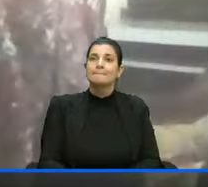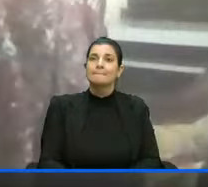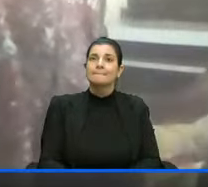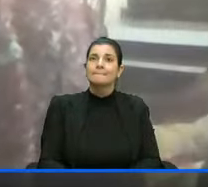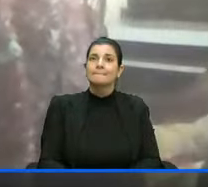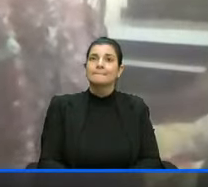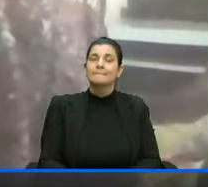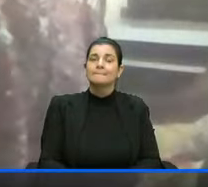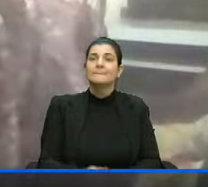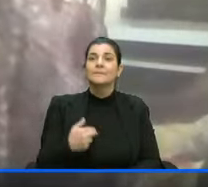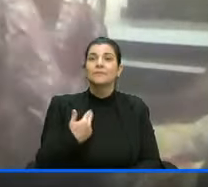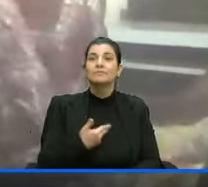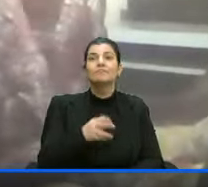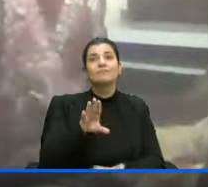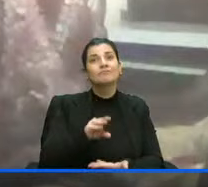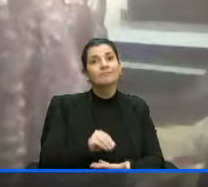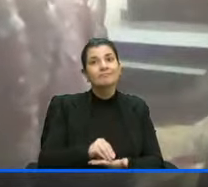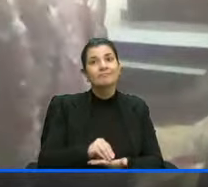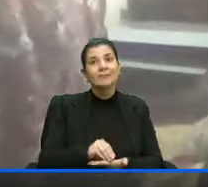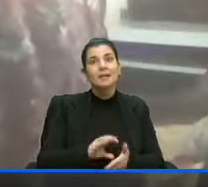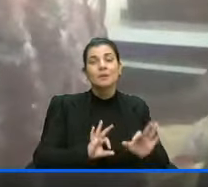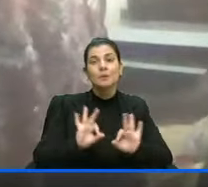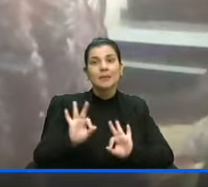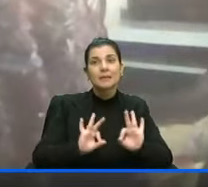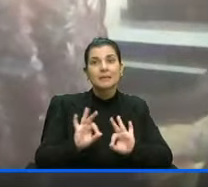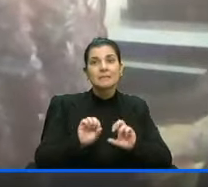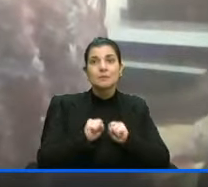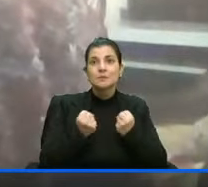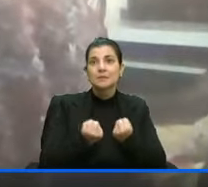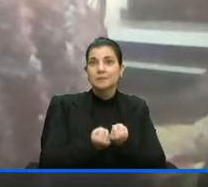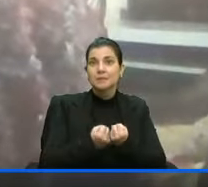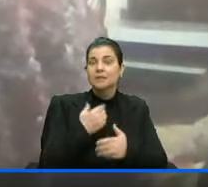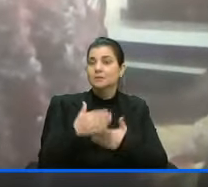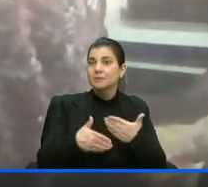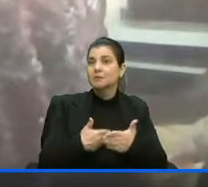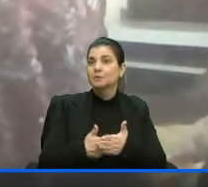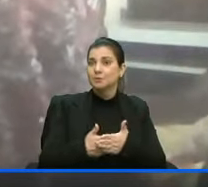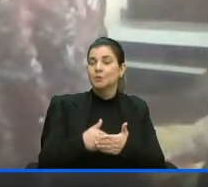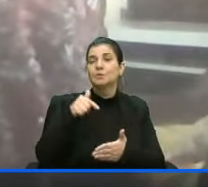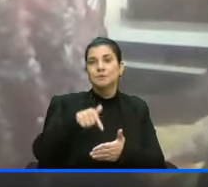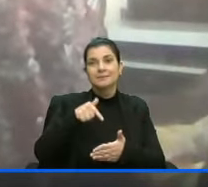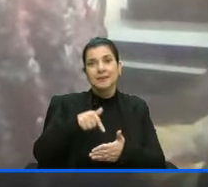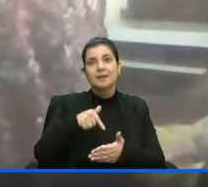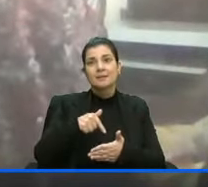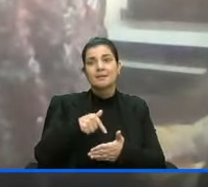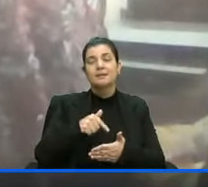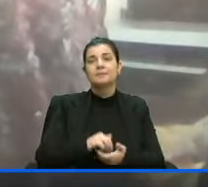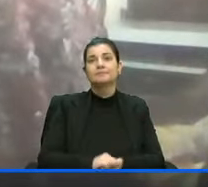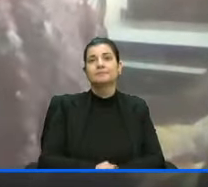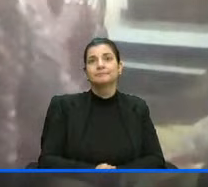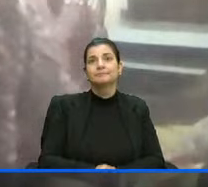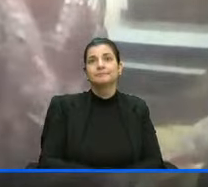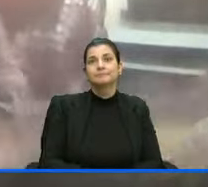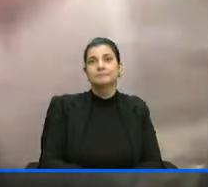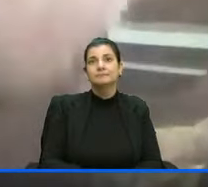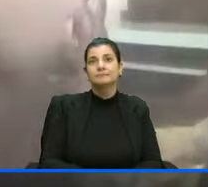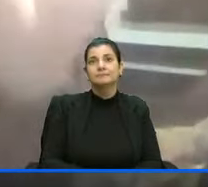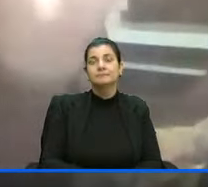a gente chama vocês, então, para organizar um seminário entre todos os atores aqui, atrizes, a partir de a